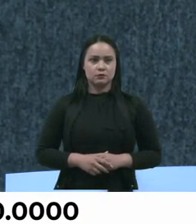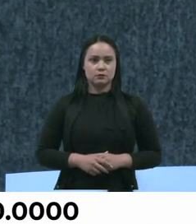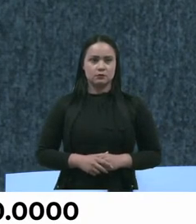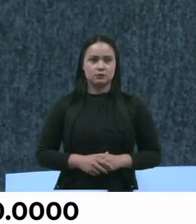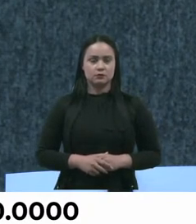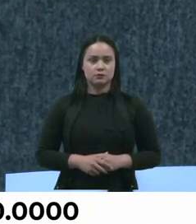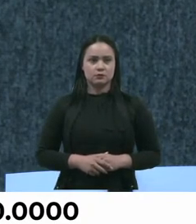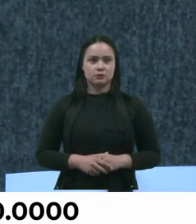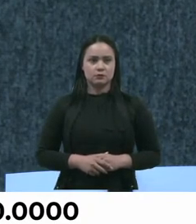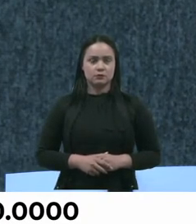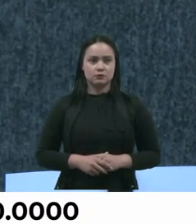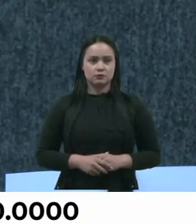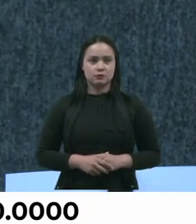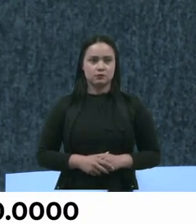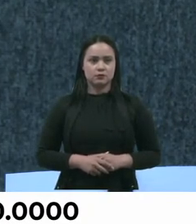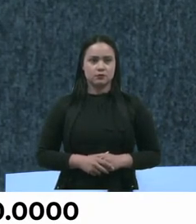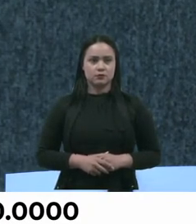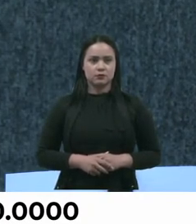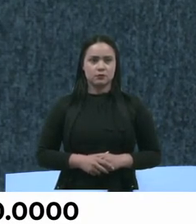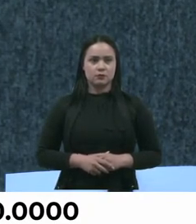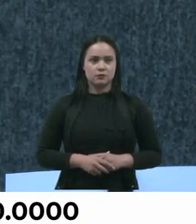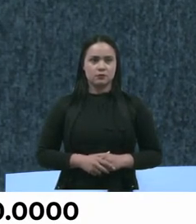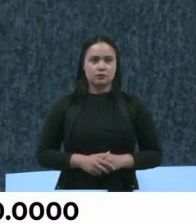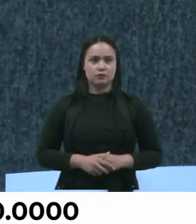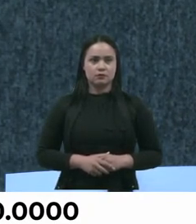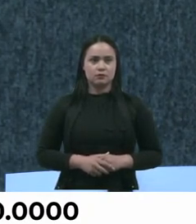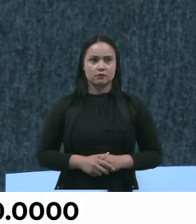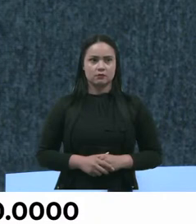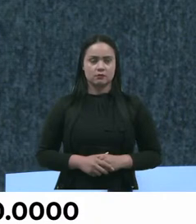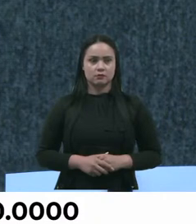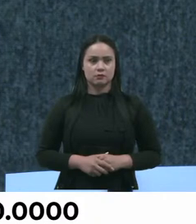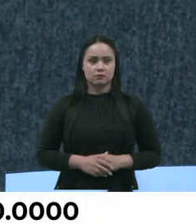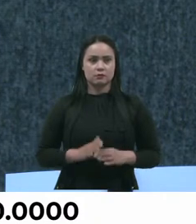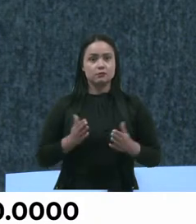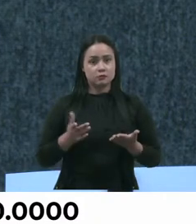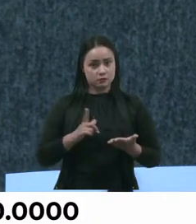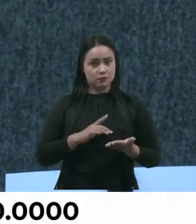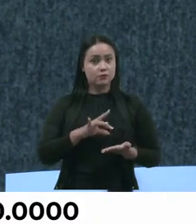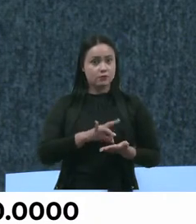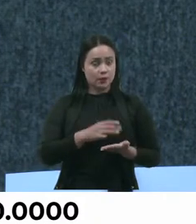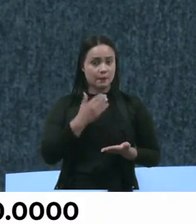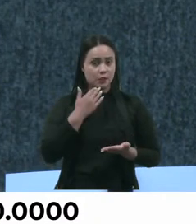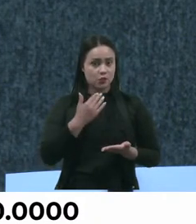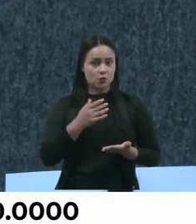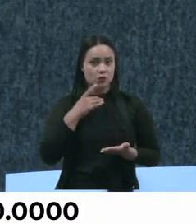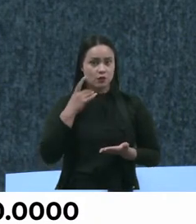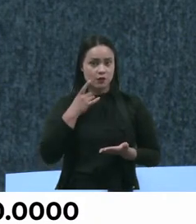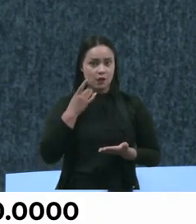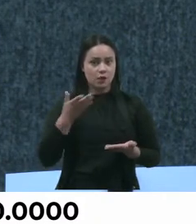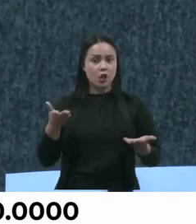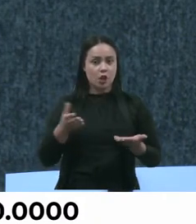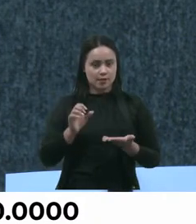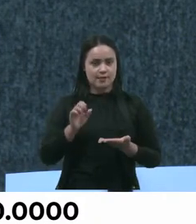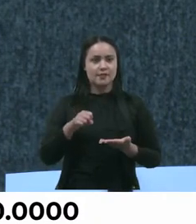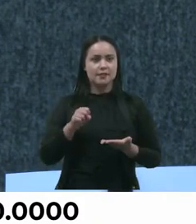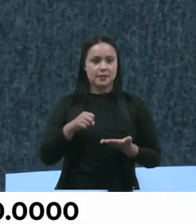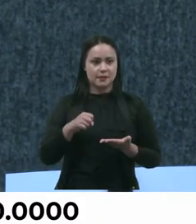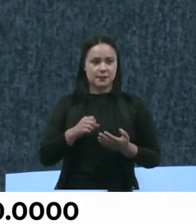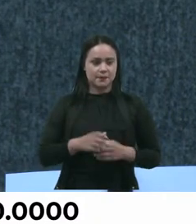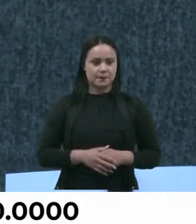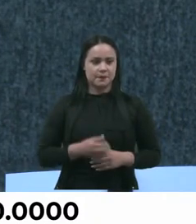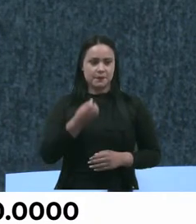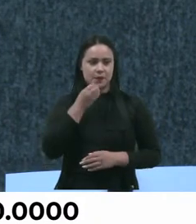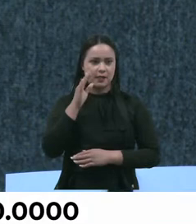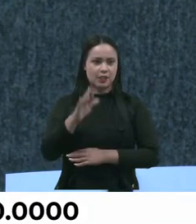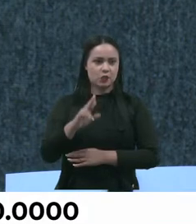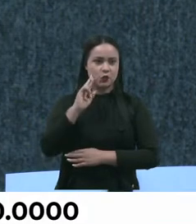Está online? Ele está entrando. Não, então, há de fato, o pedido é que o advogado... Agora sim. Boa